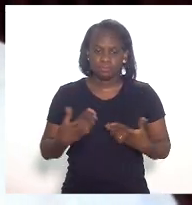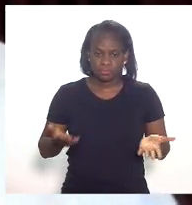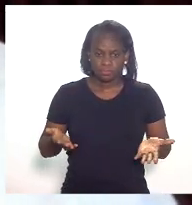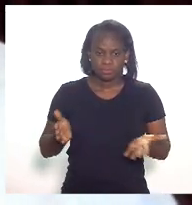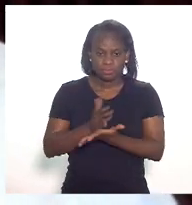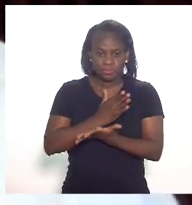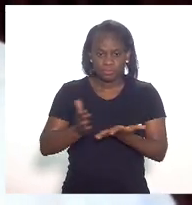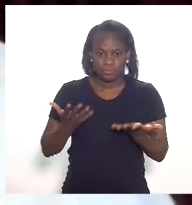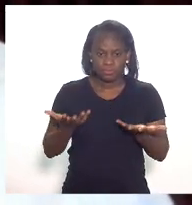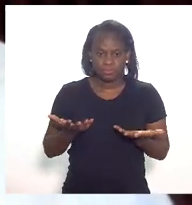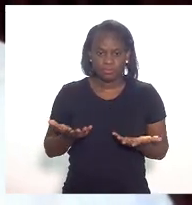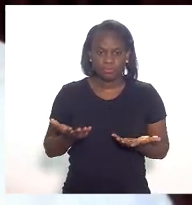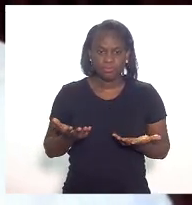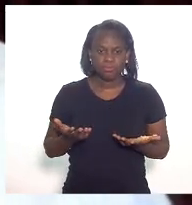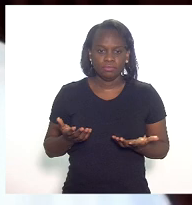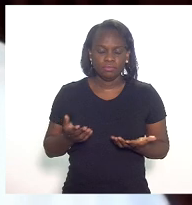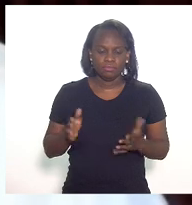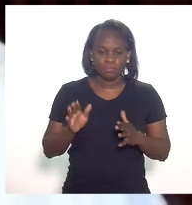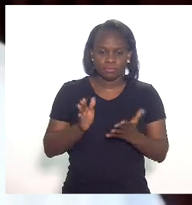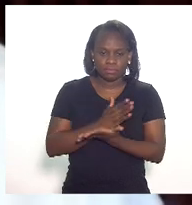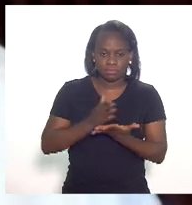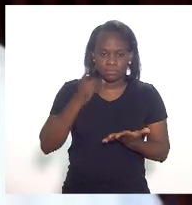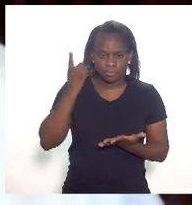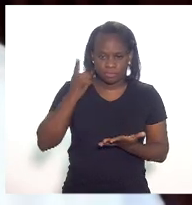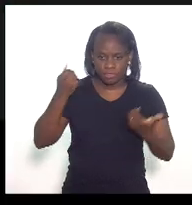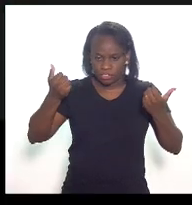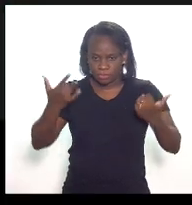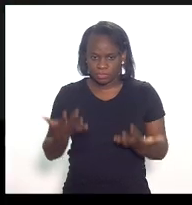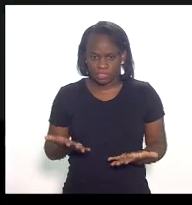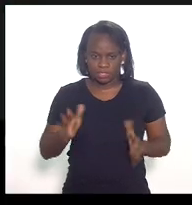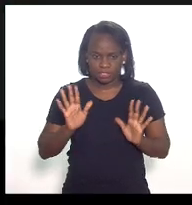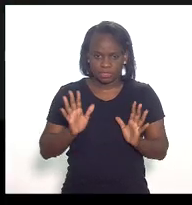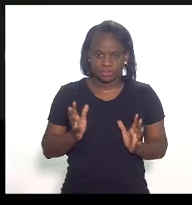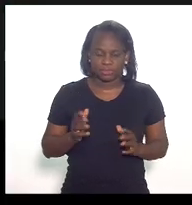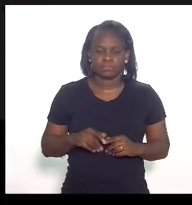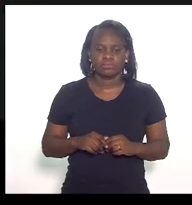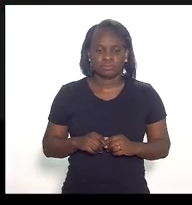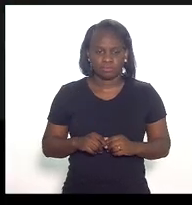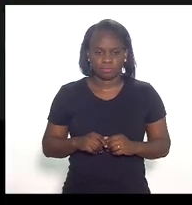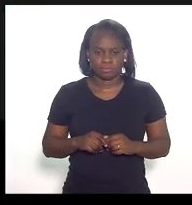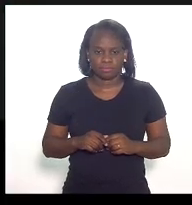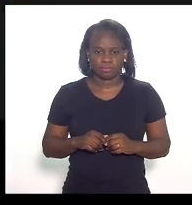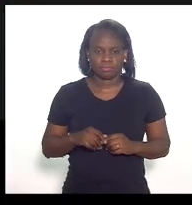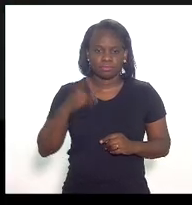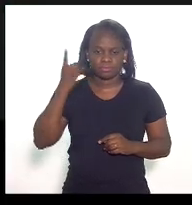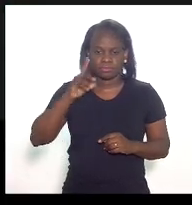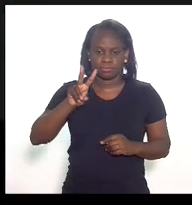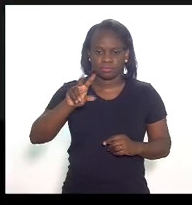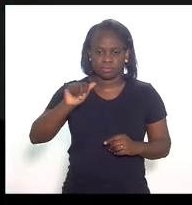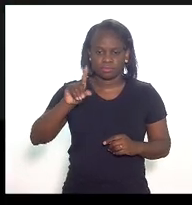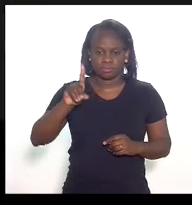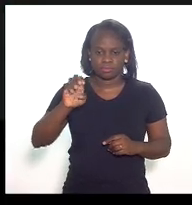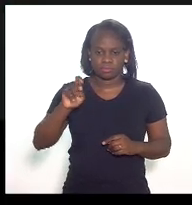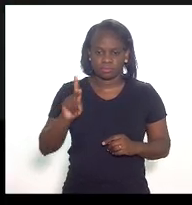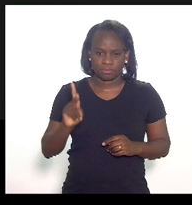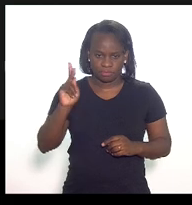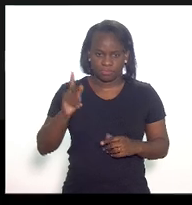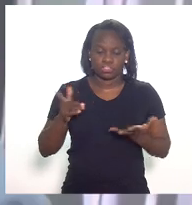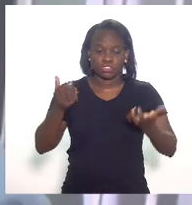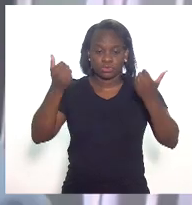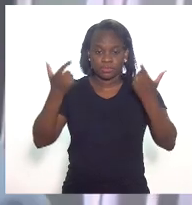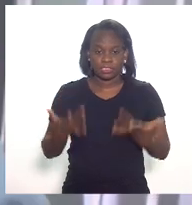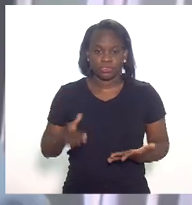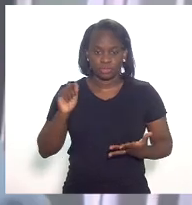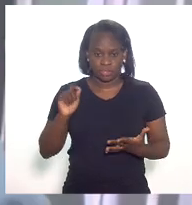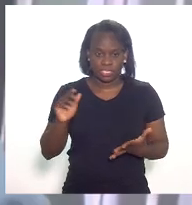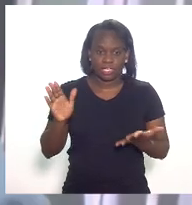fazer, algum deputado quer fazer uso da palavra? Uma questão de podemos seguir. Deputado Valdec. É só para esclarecer que,